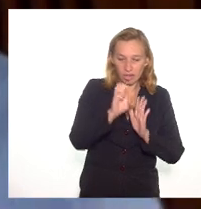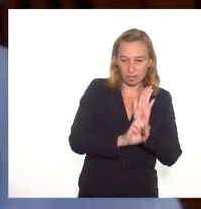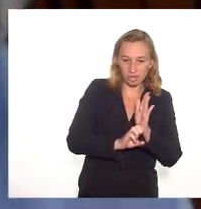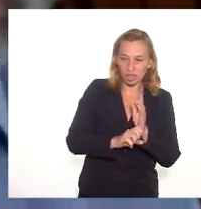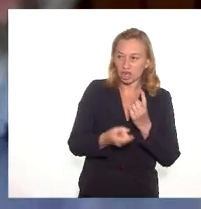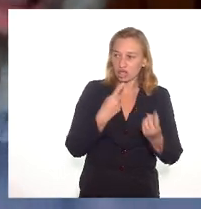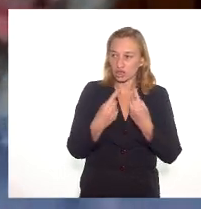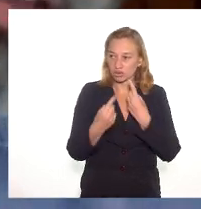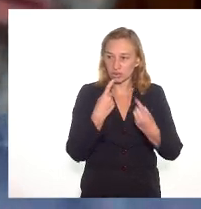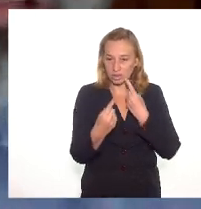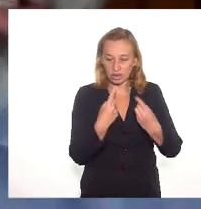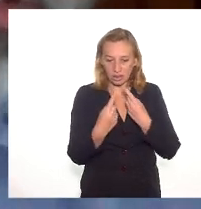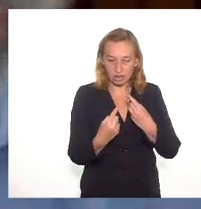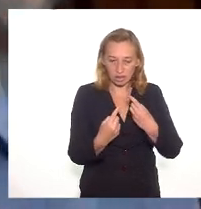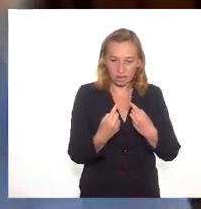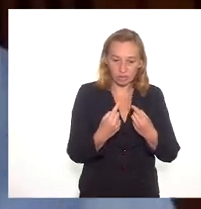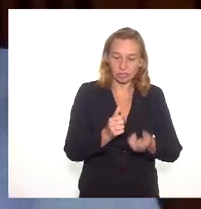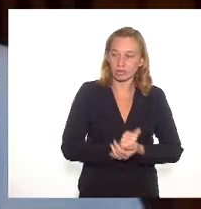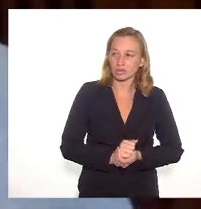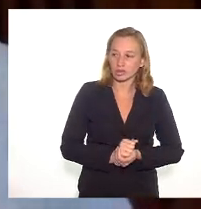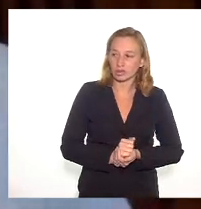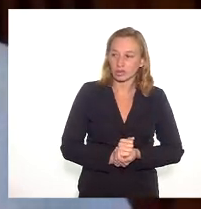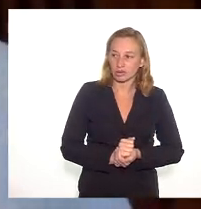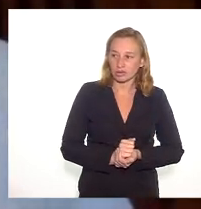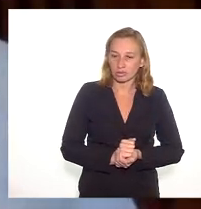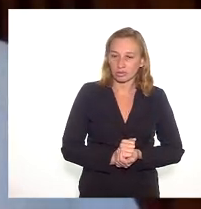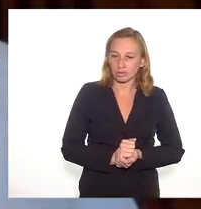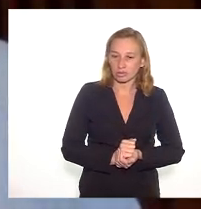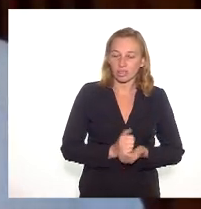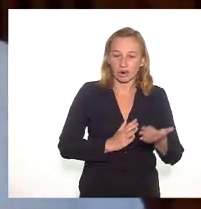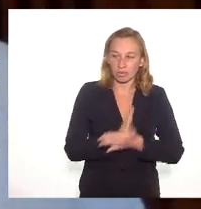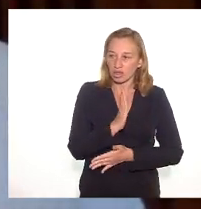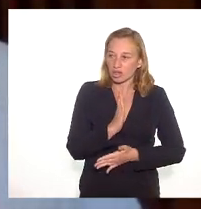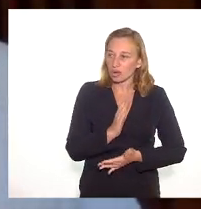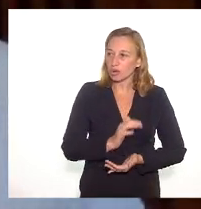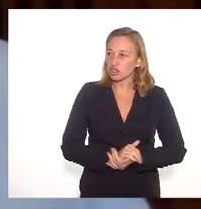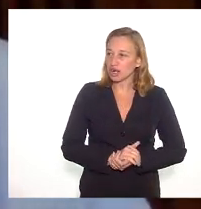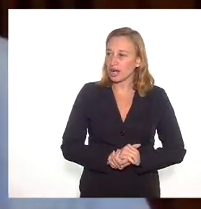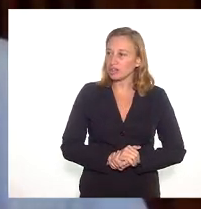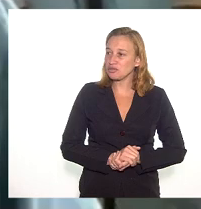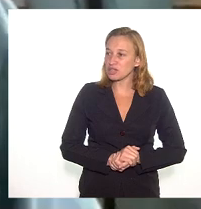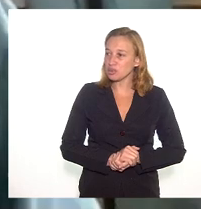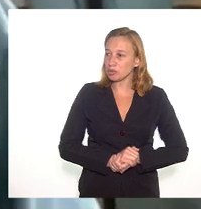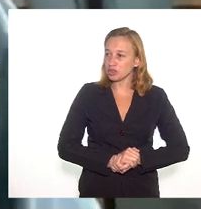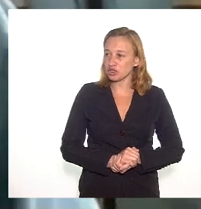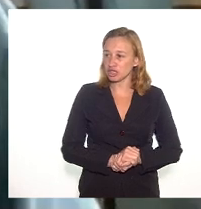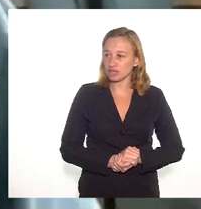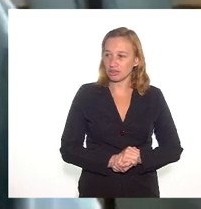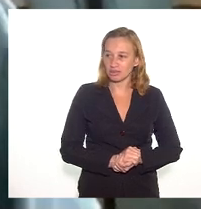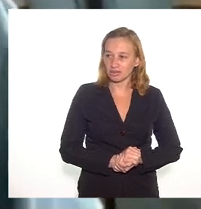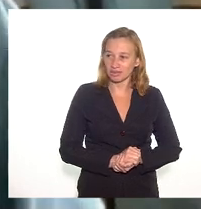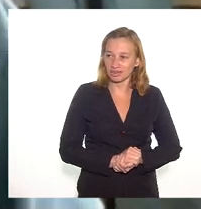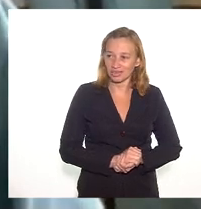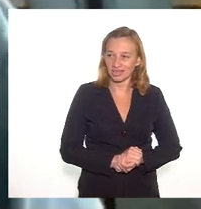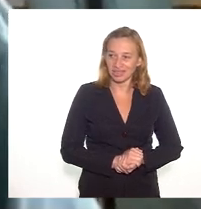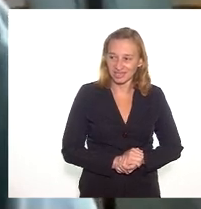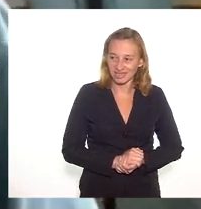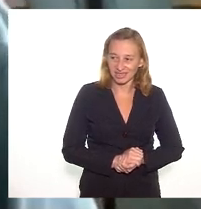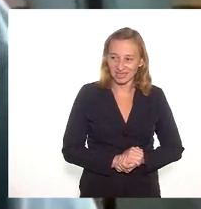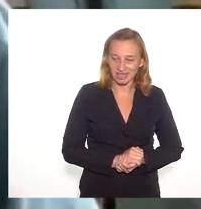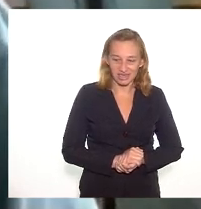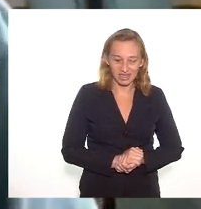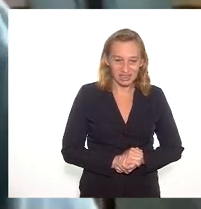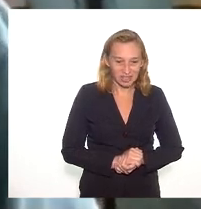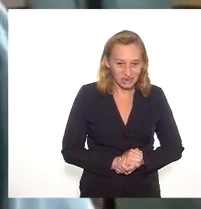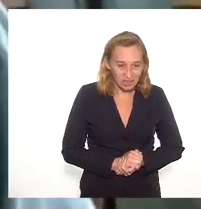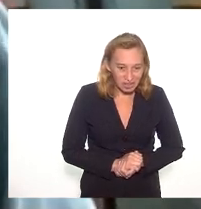discussão, em votação, aprovado. Só para dizer que a emenda é do próprio autor. É do